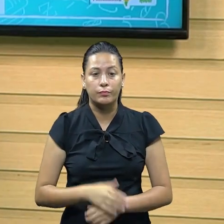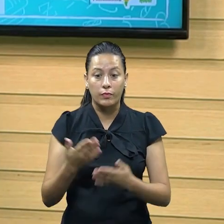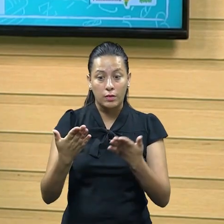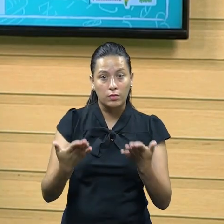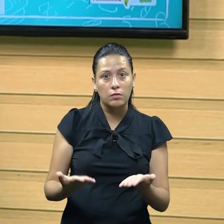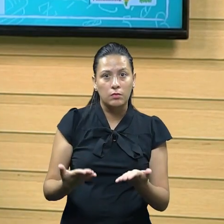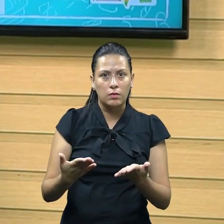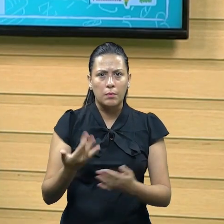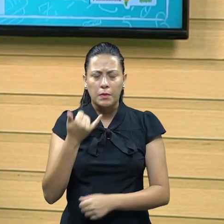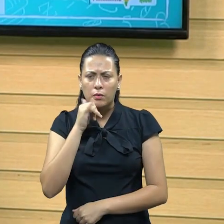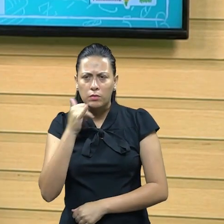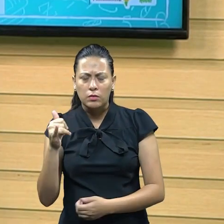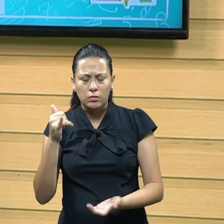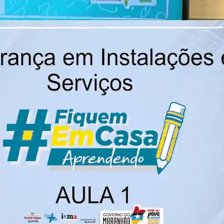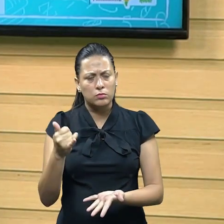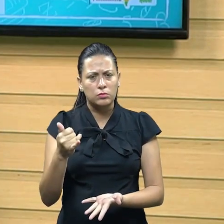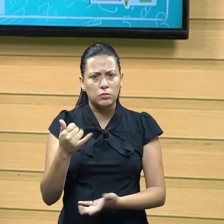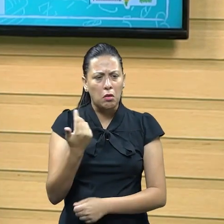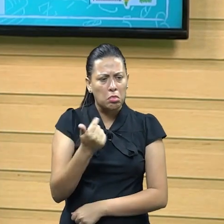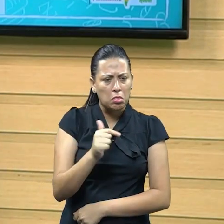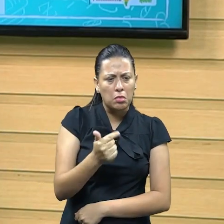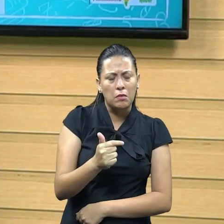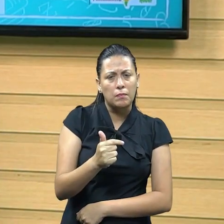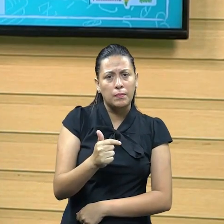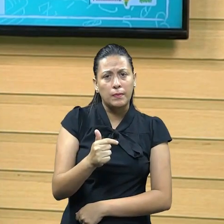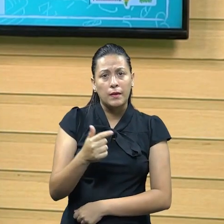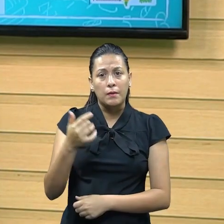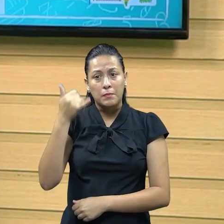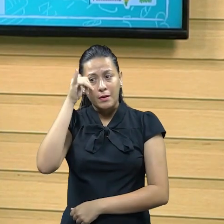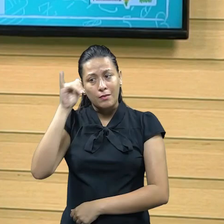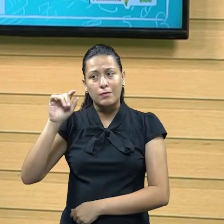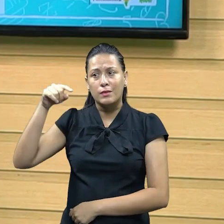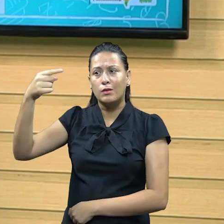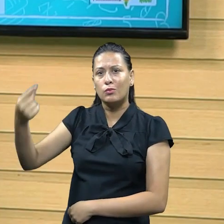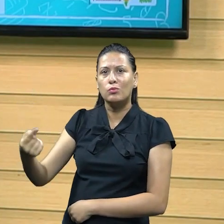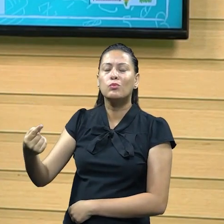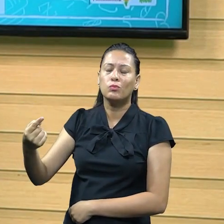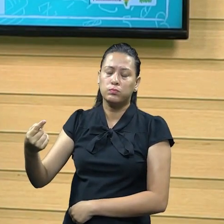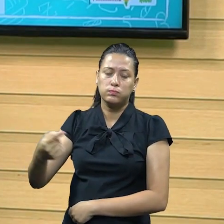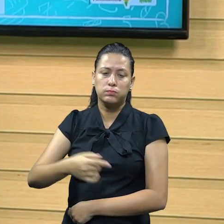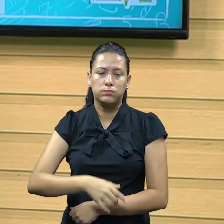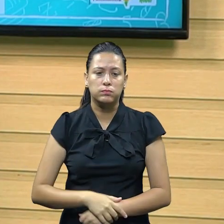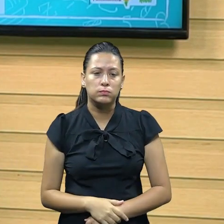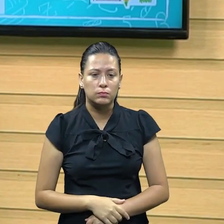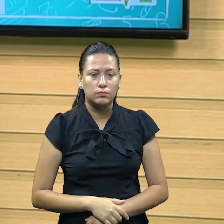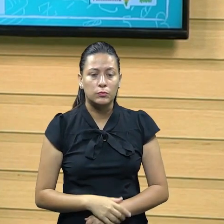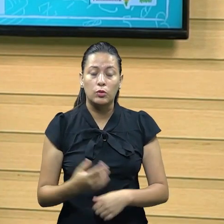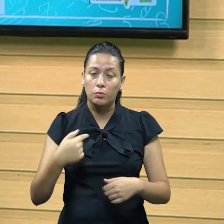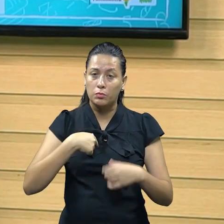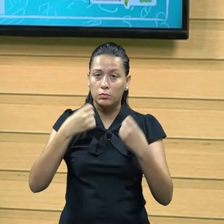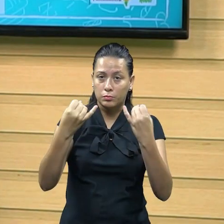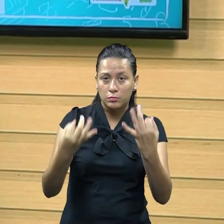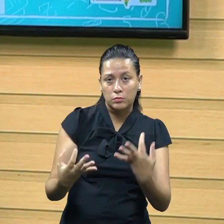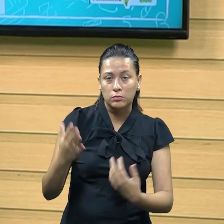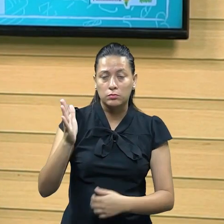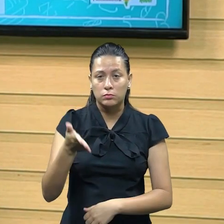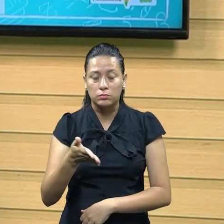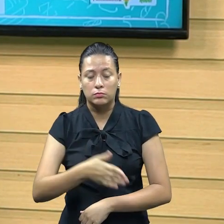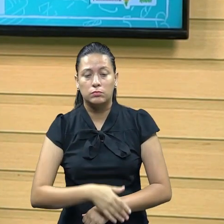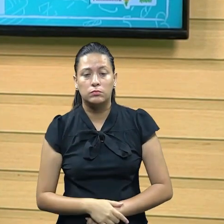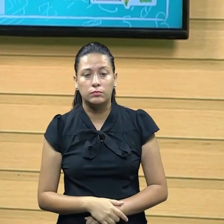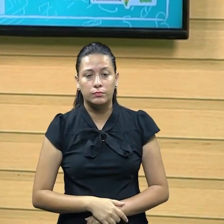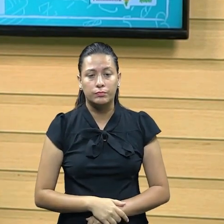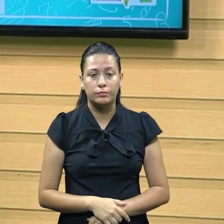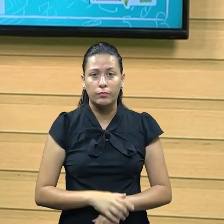ponto determinado. É justamente aquela situação que eu adiantei, ou seja, em algum momento, em